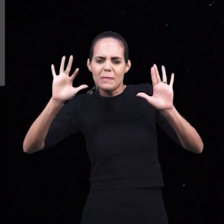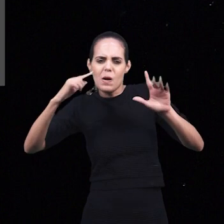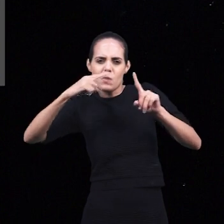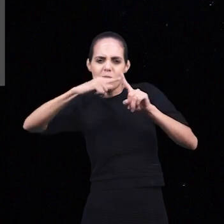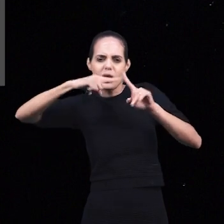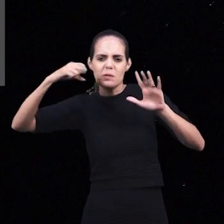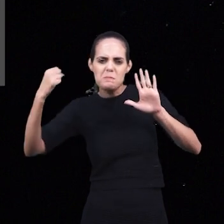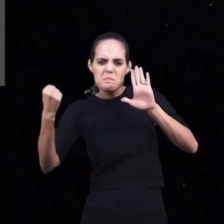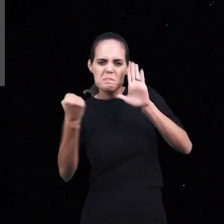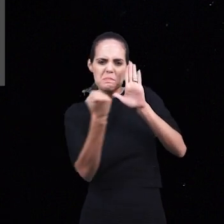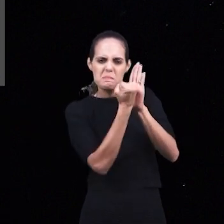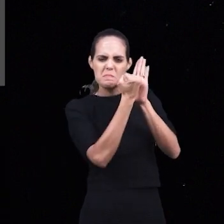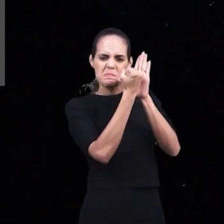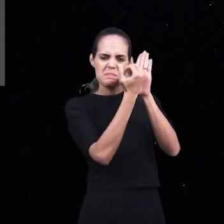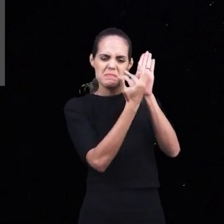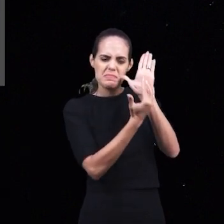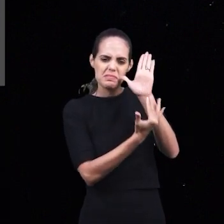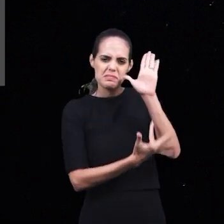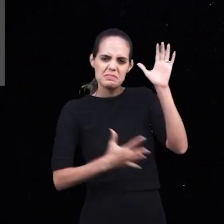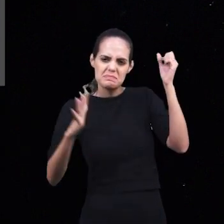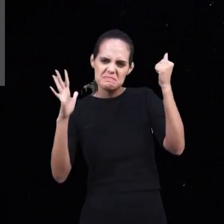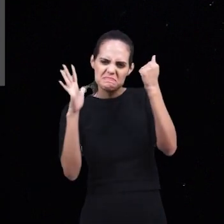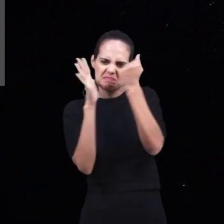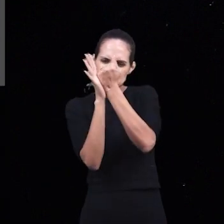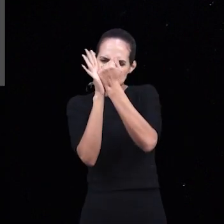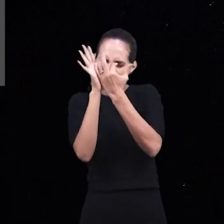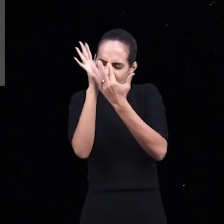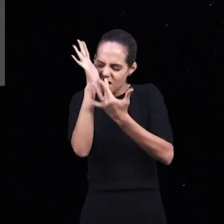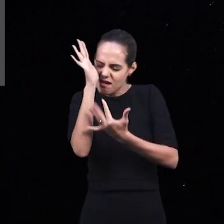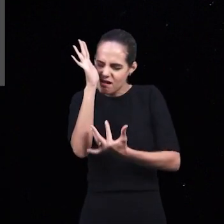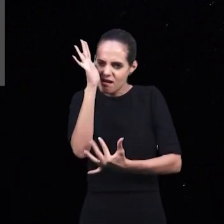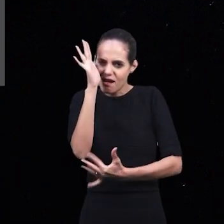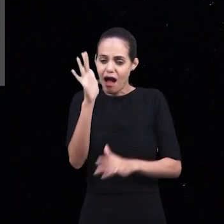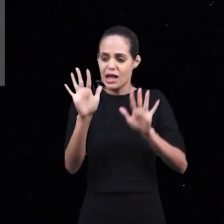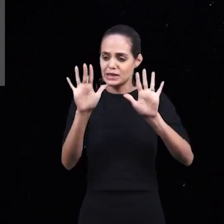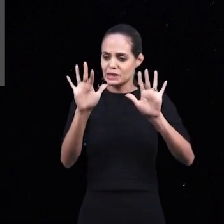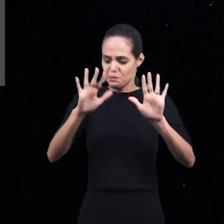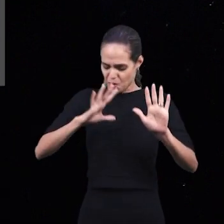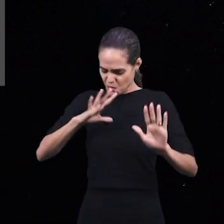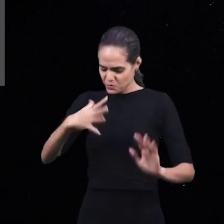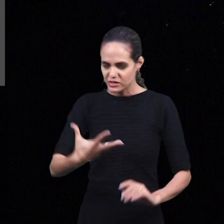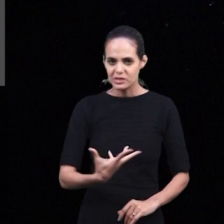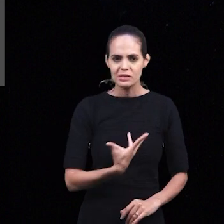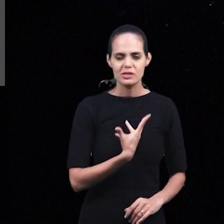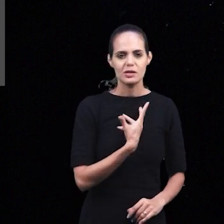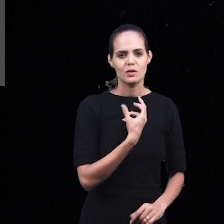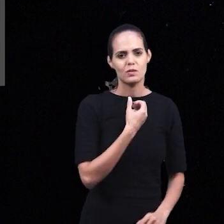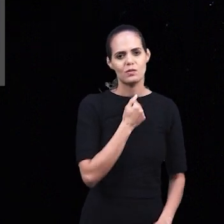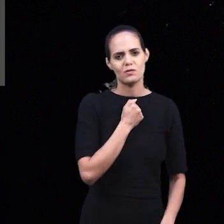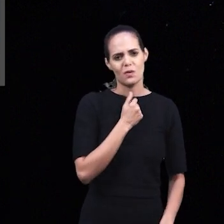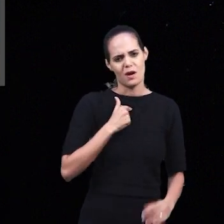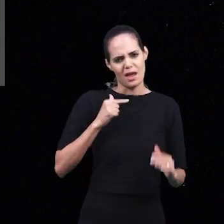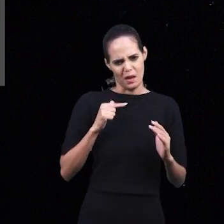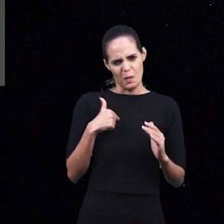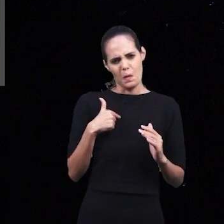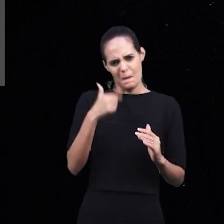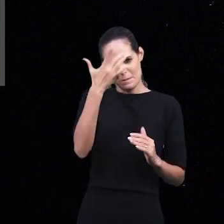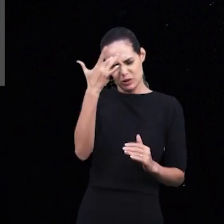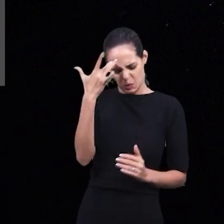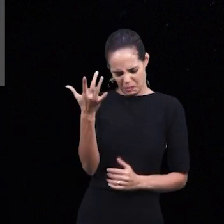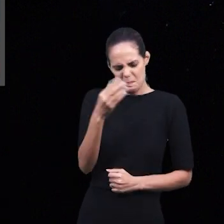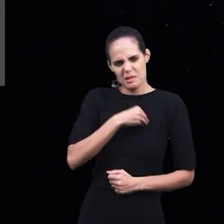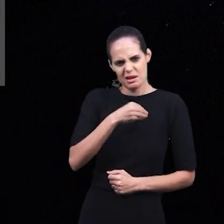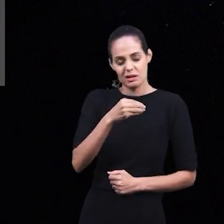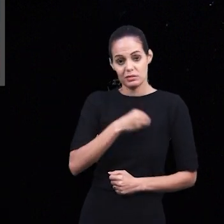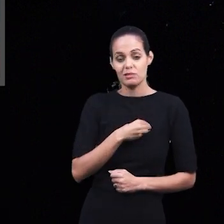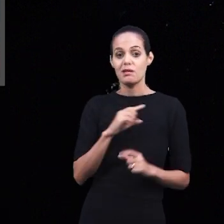cruz ferida me salvou, tão pecador. A ti,